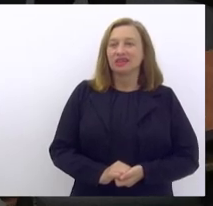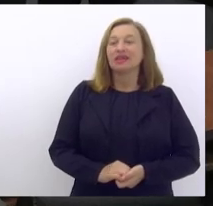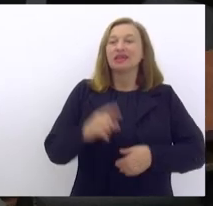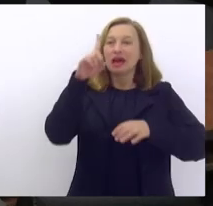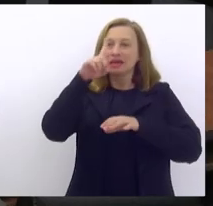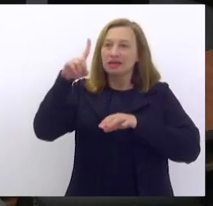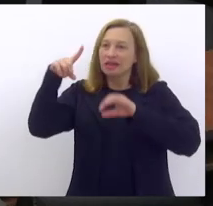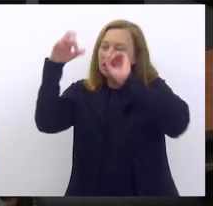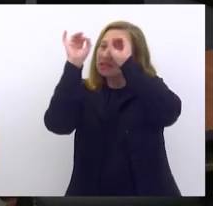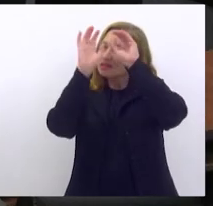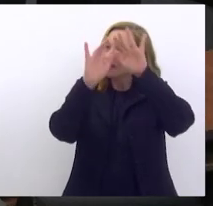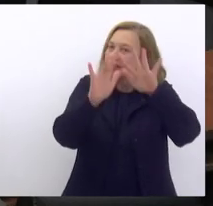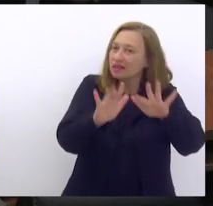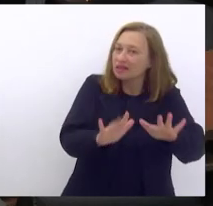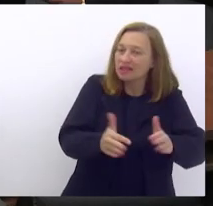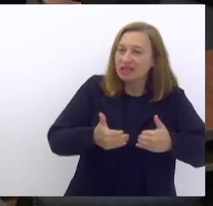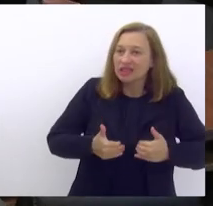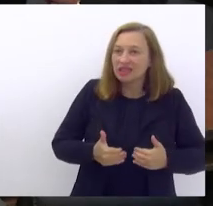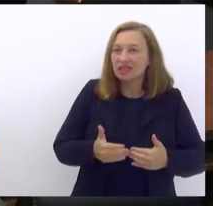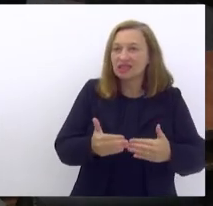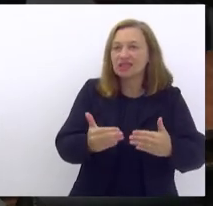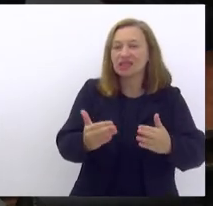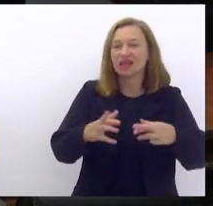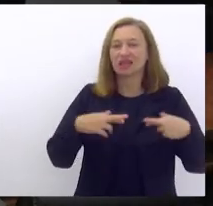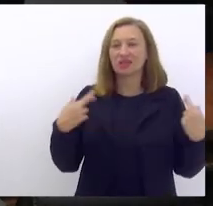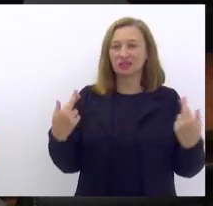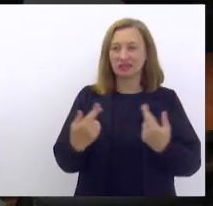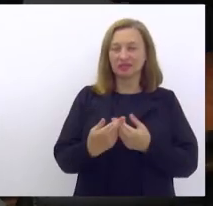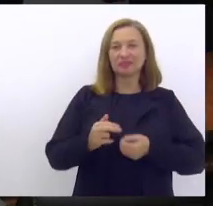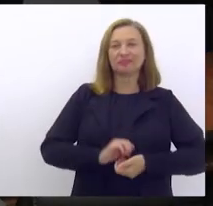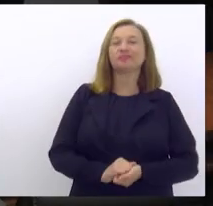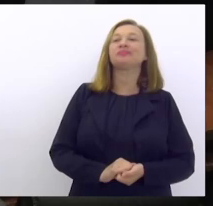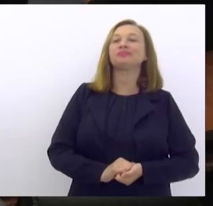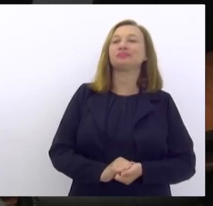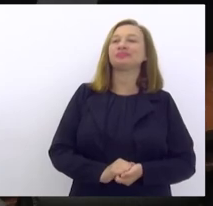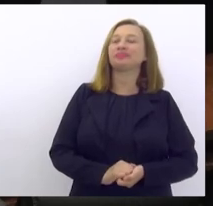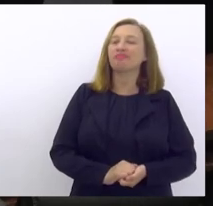Sob a proteção de Deus, declaro aberta a sessão.